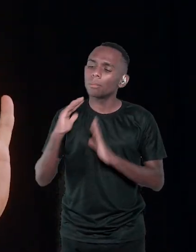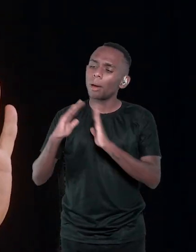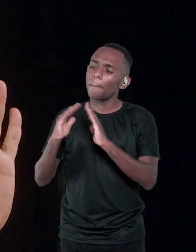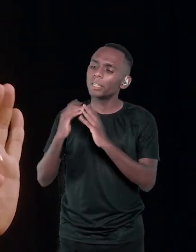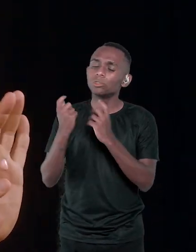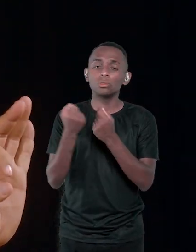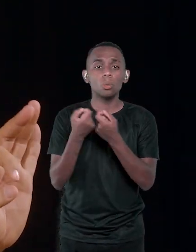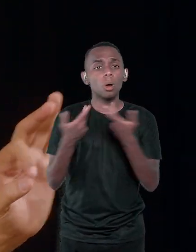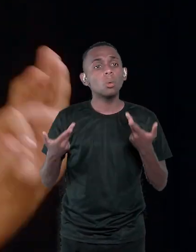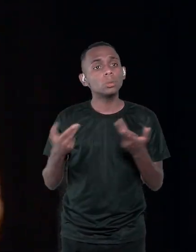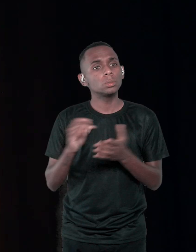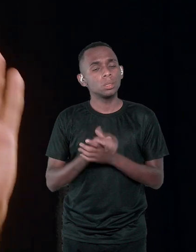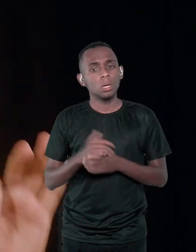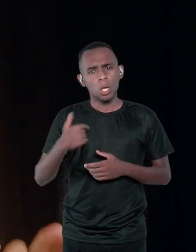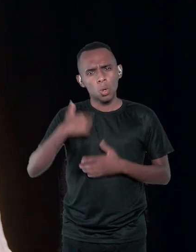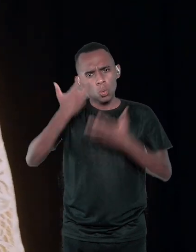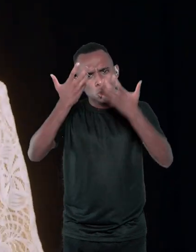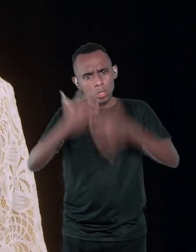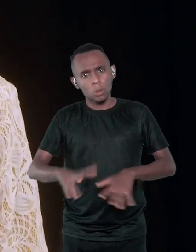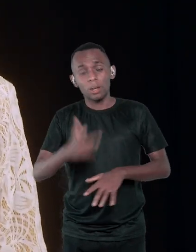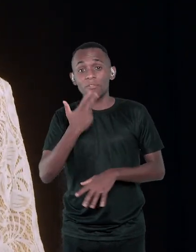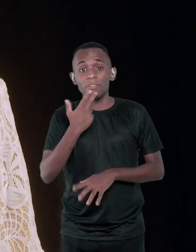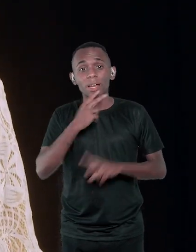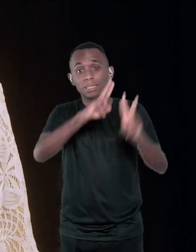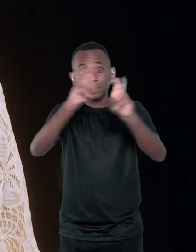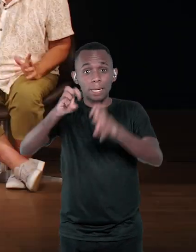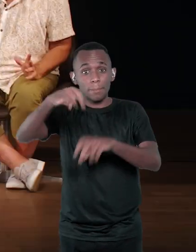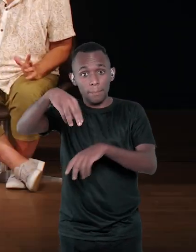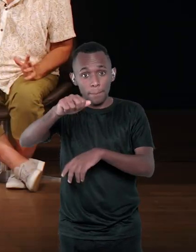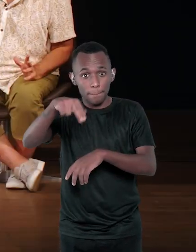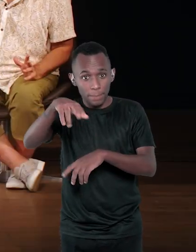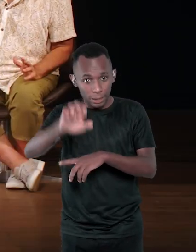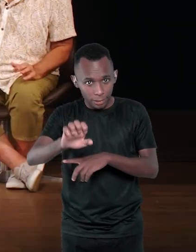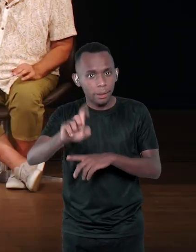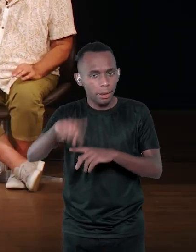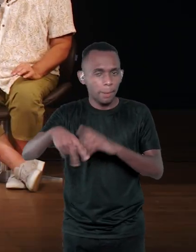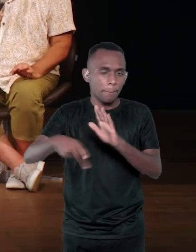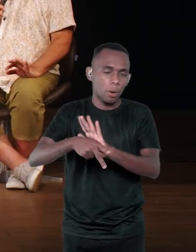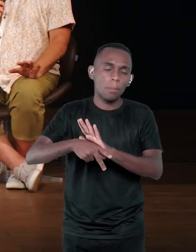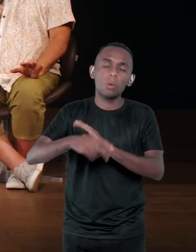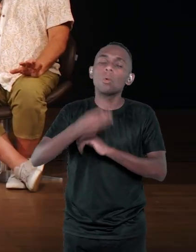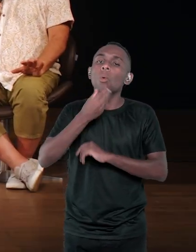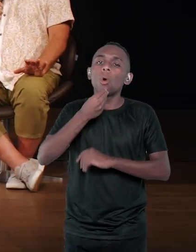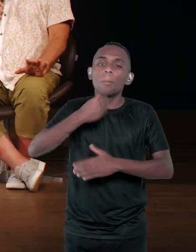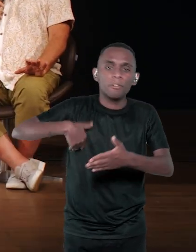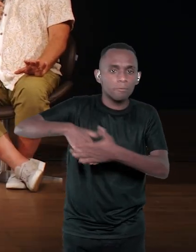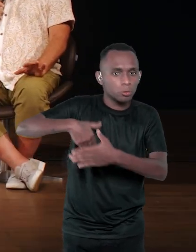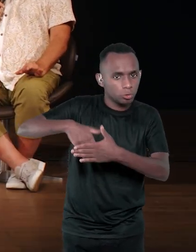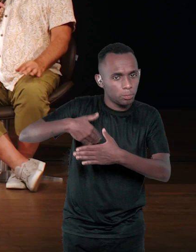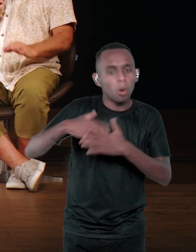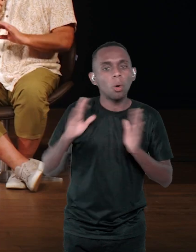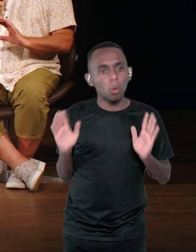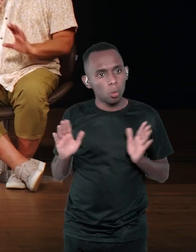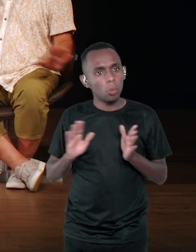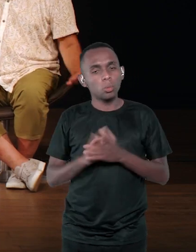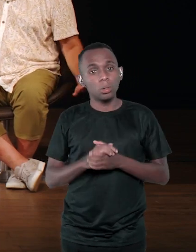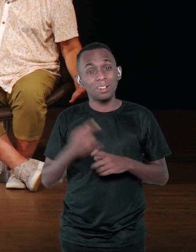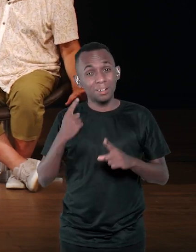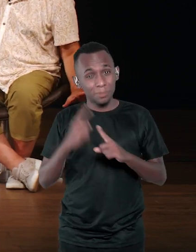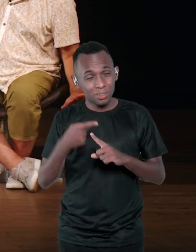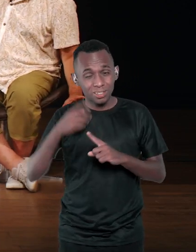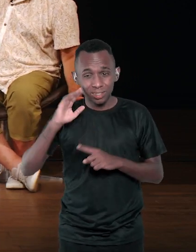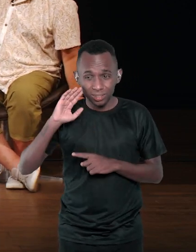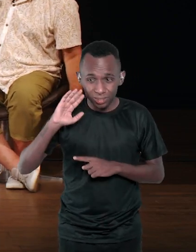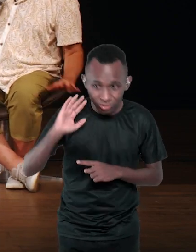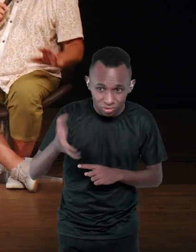coisa. Eu não quero falar sobre o Mané é o Garrincha, tão cedo, porque já tem a